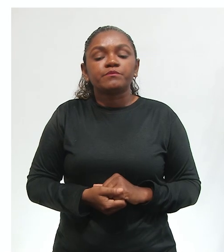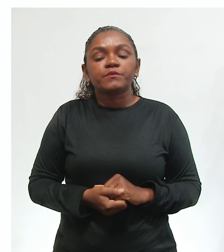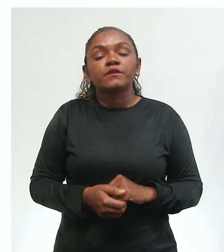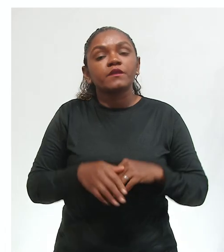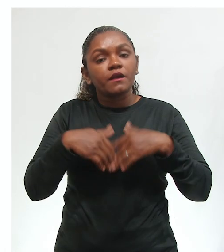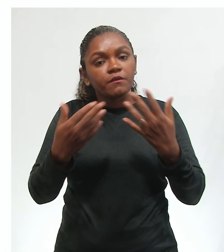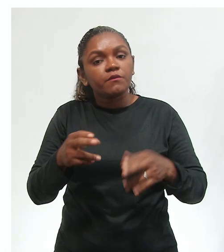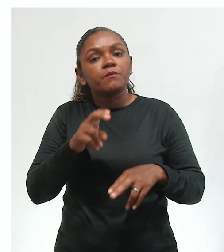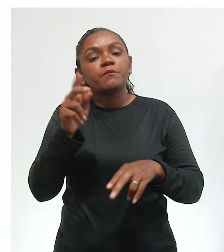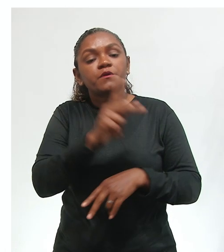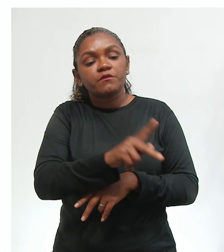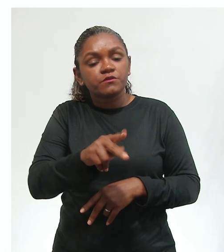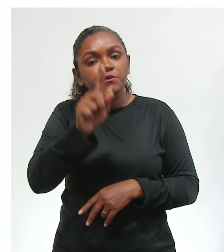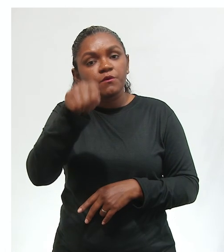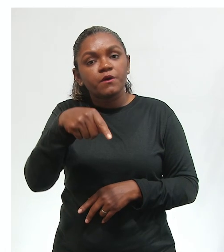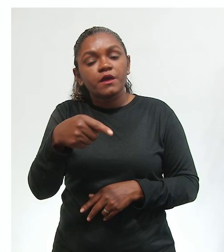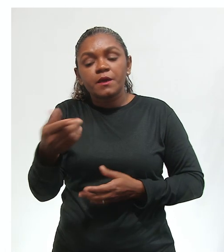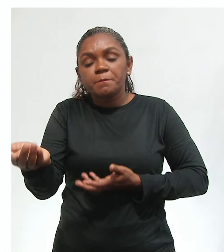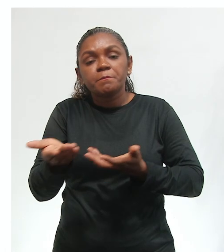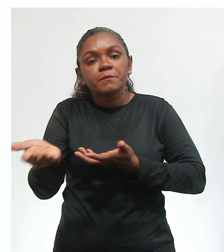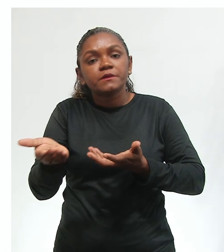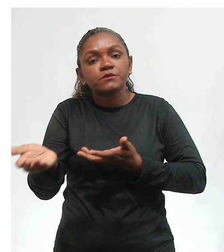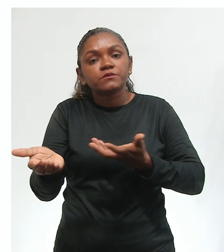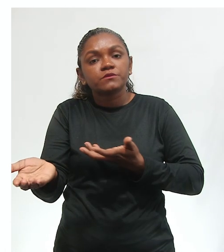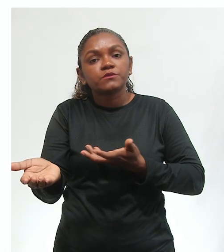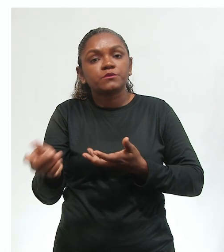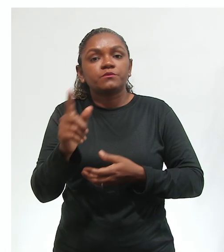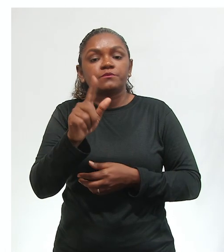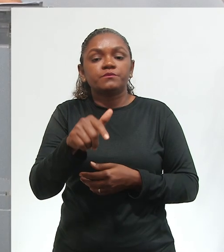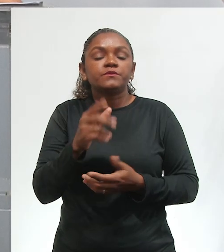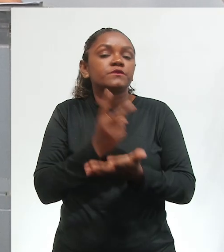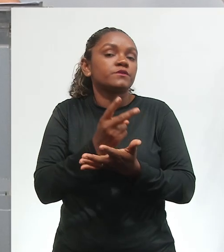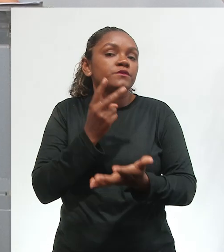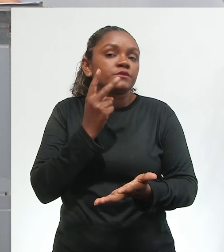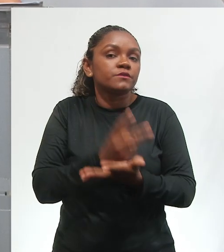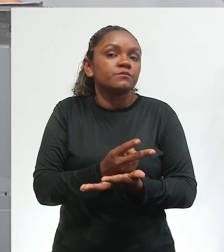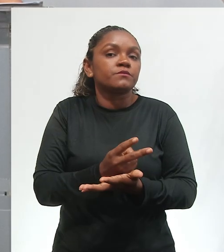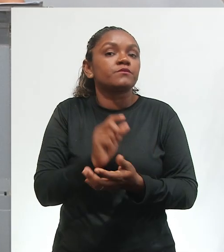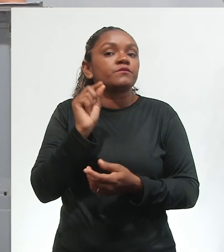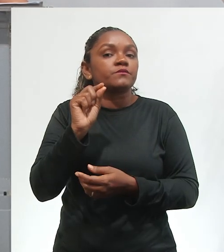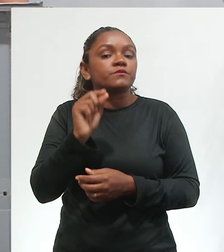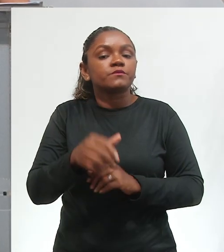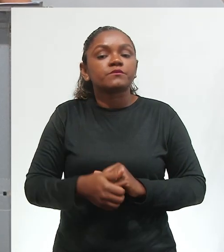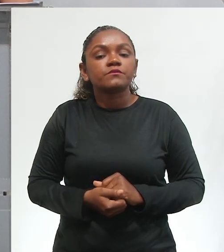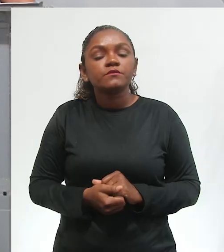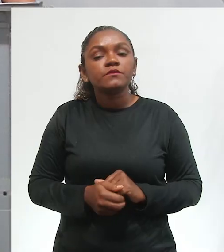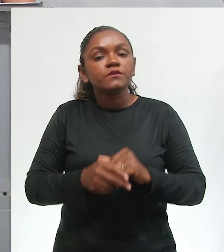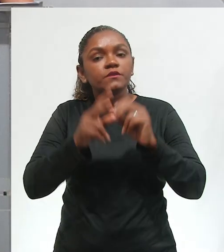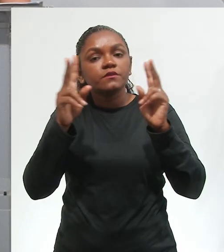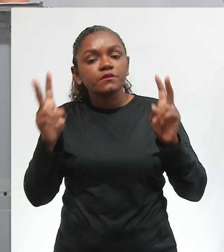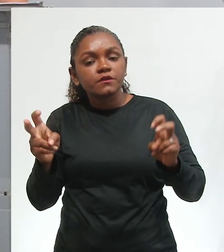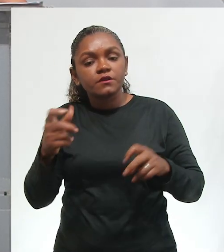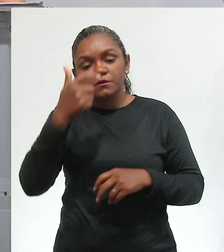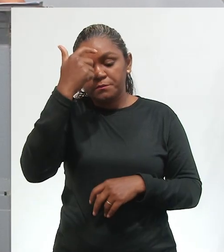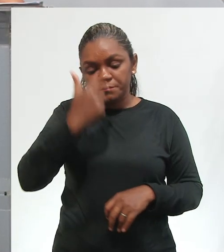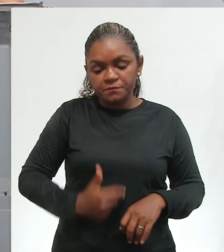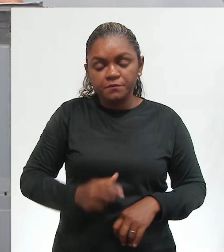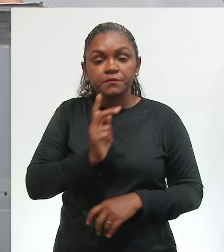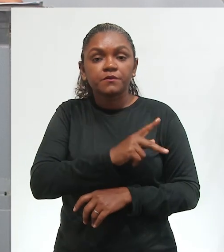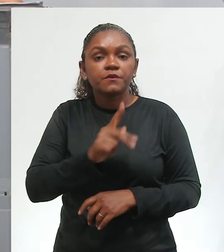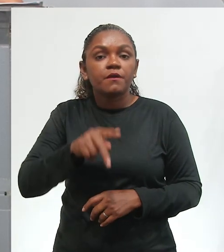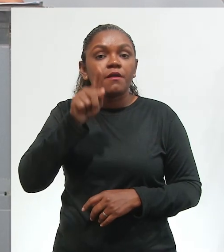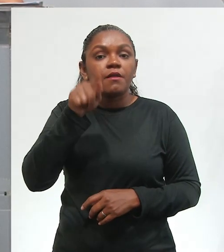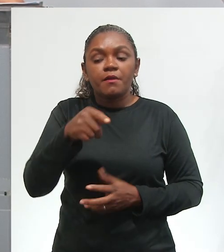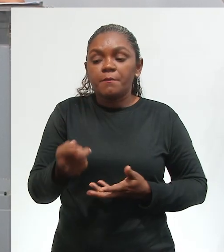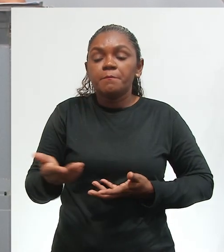como mediador na construção do conhecimento, sempre naquela abordagem do professor como